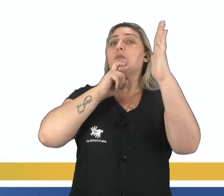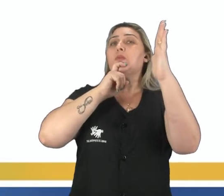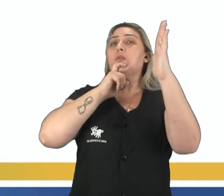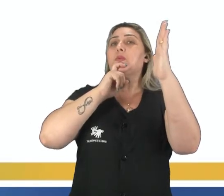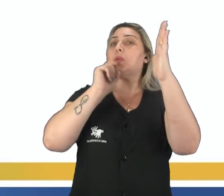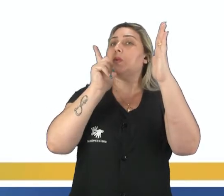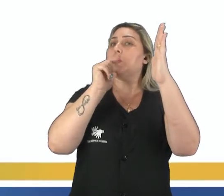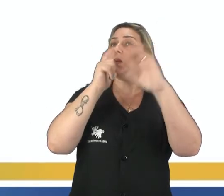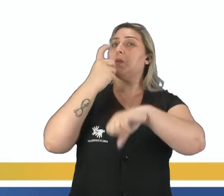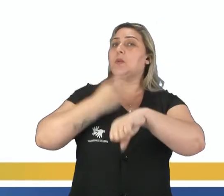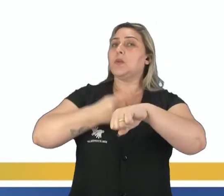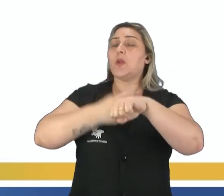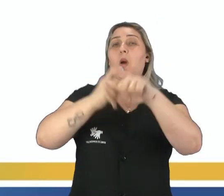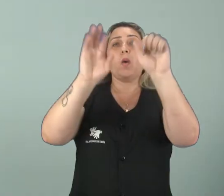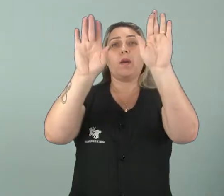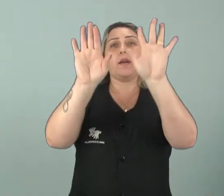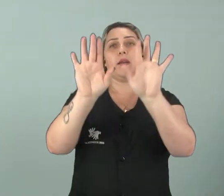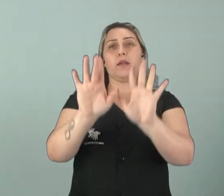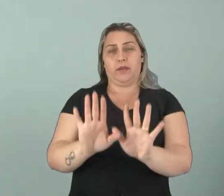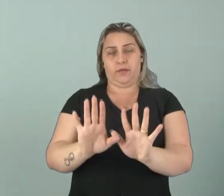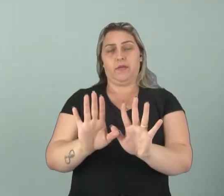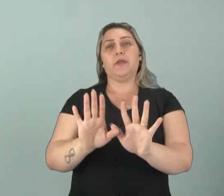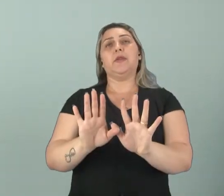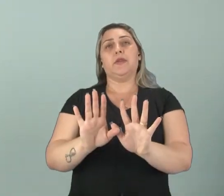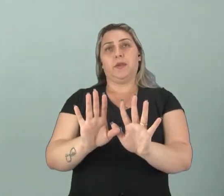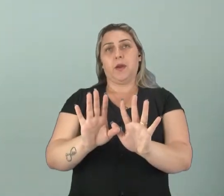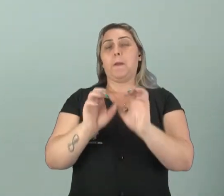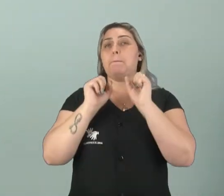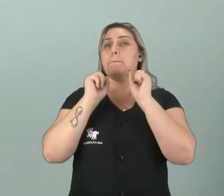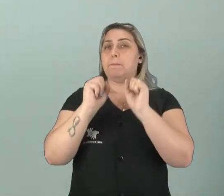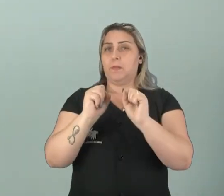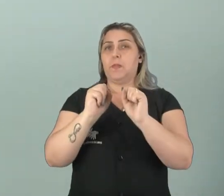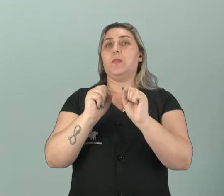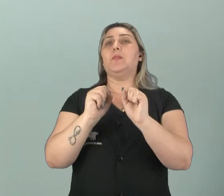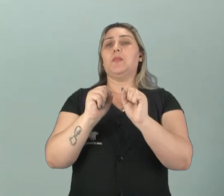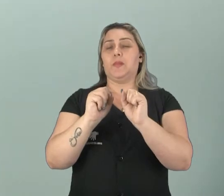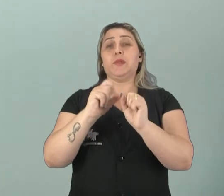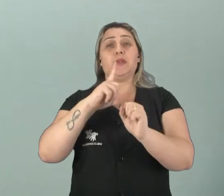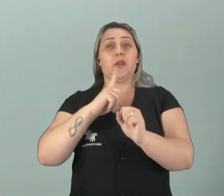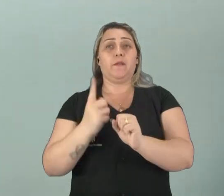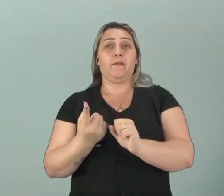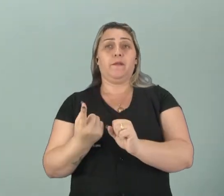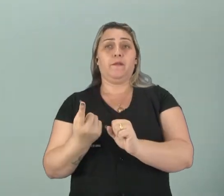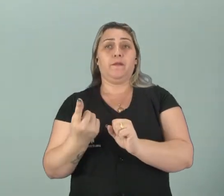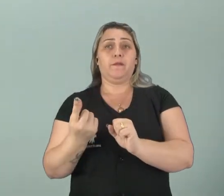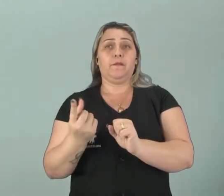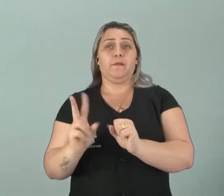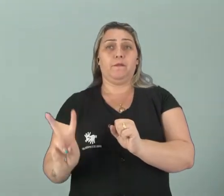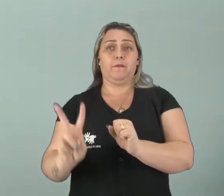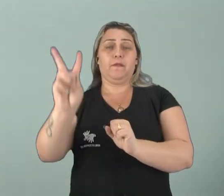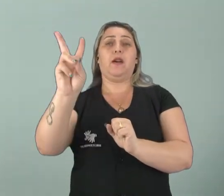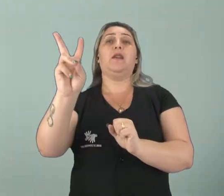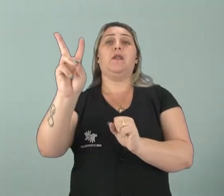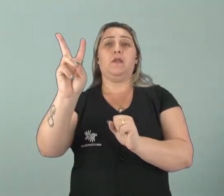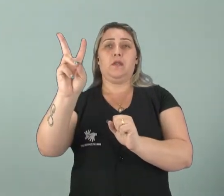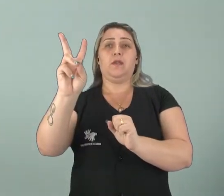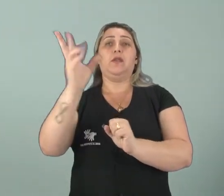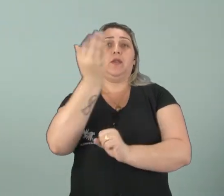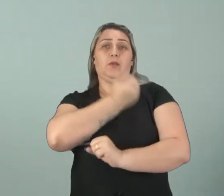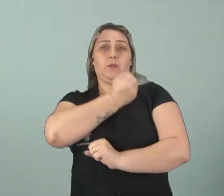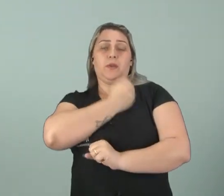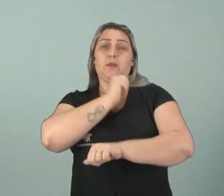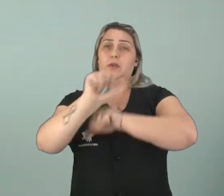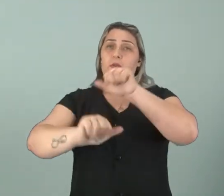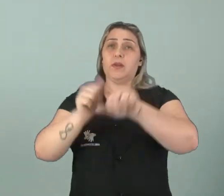ou alguma coisa assim. Esse grau ele pode realmente ser medido e a gente ter valores numéricos para estar